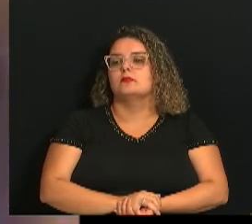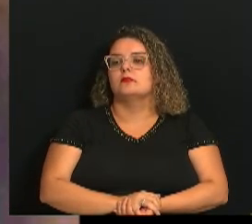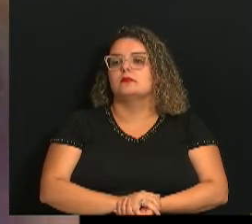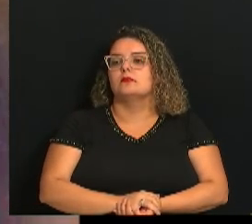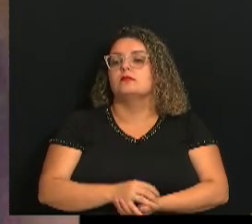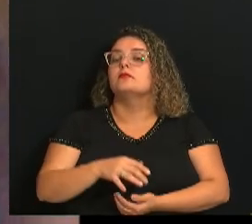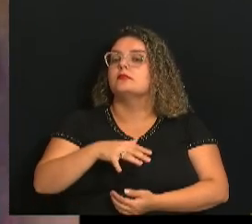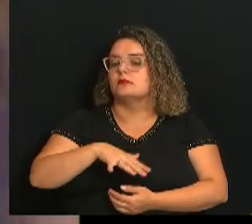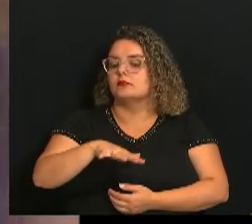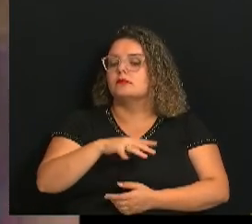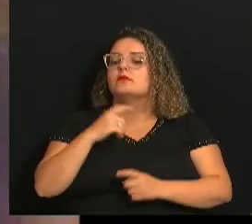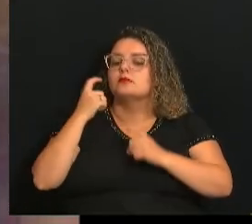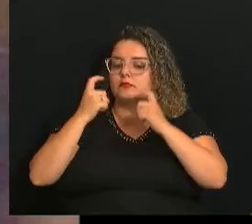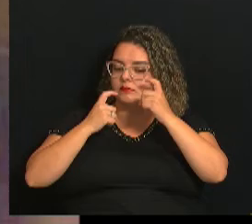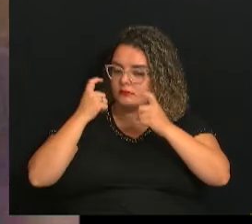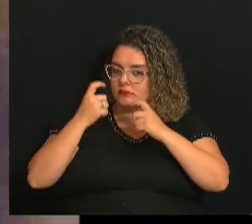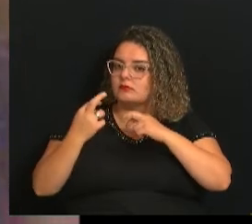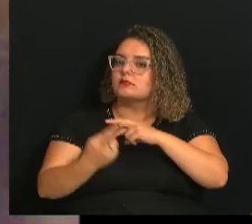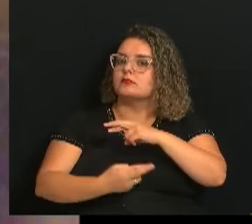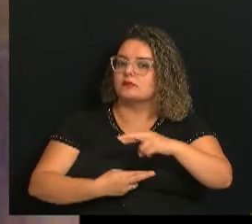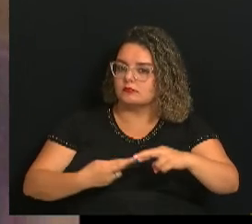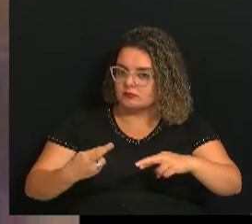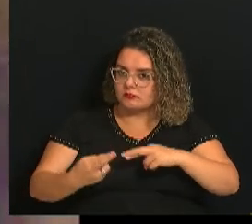bastante preocupada com essa relação.